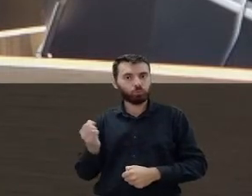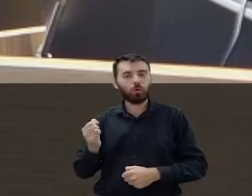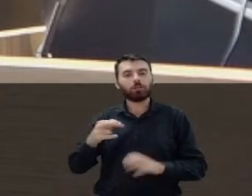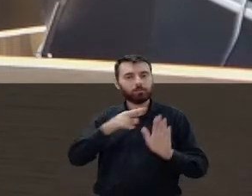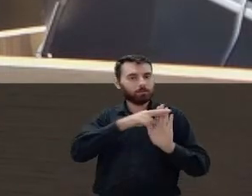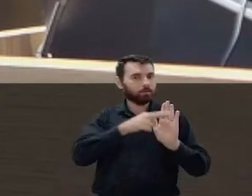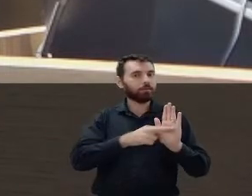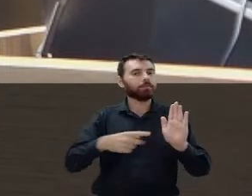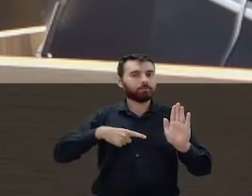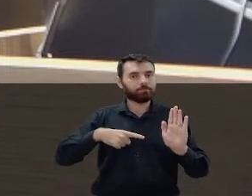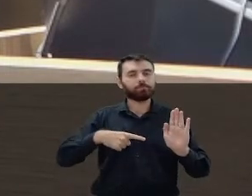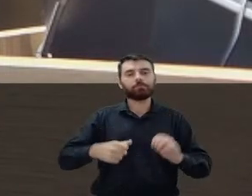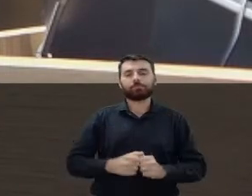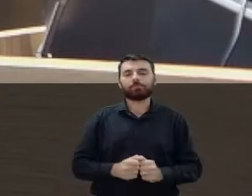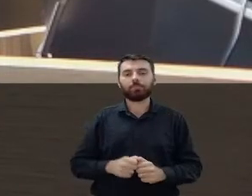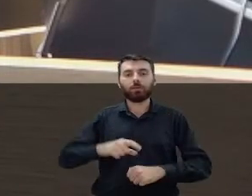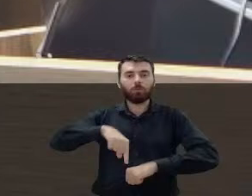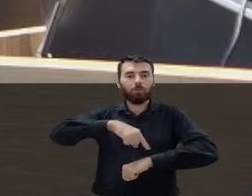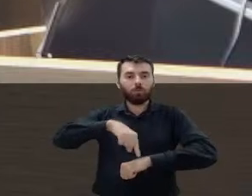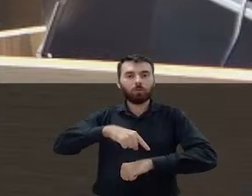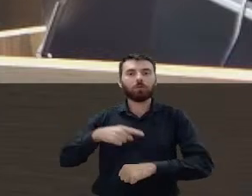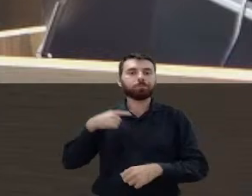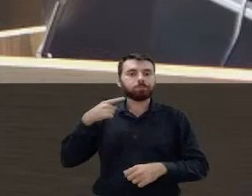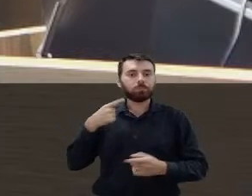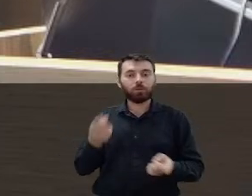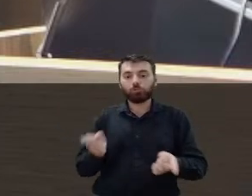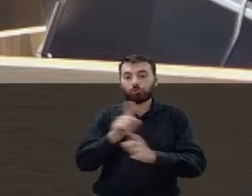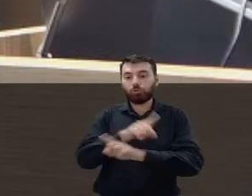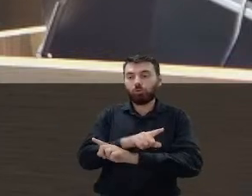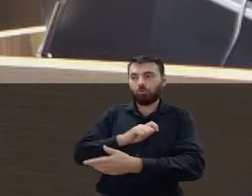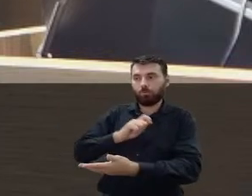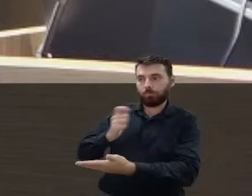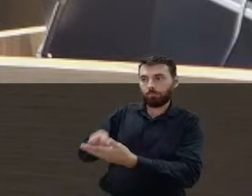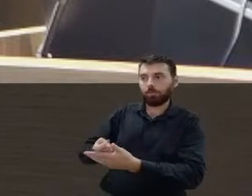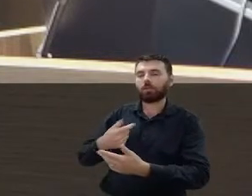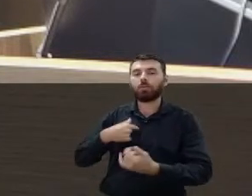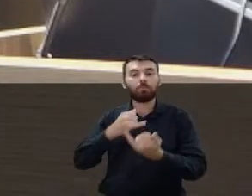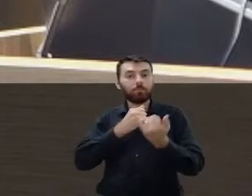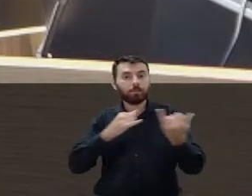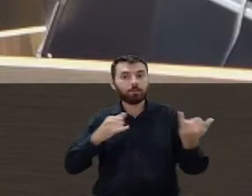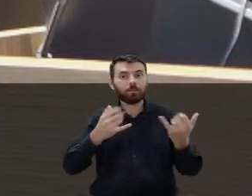Honorários sucumbenciais, aqui dou um provimento parcial,